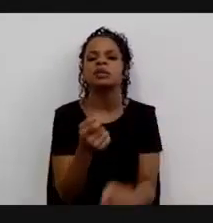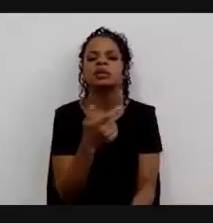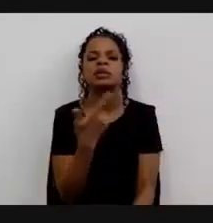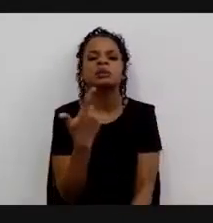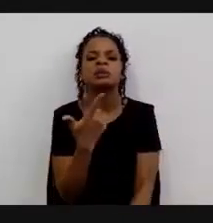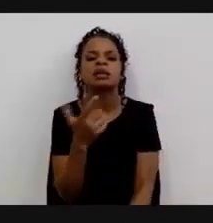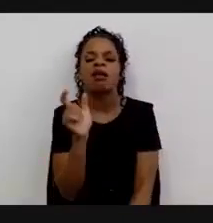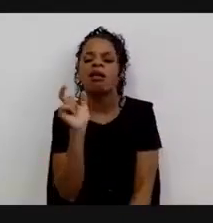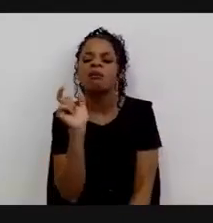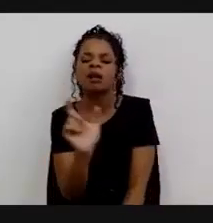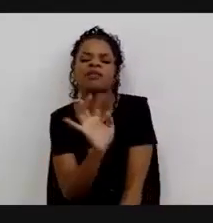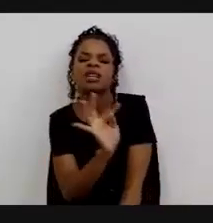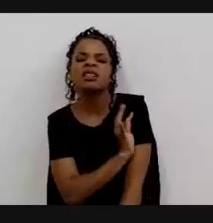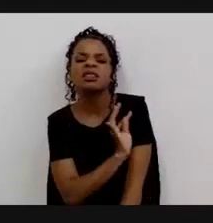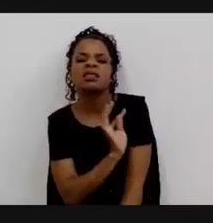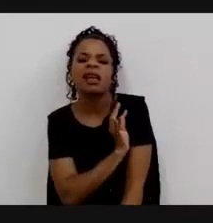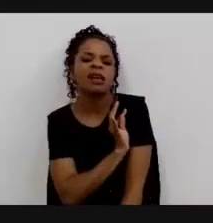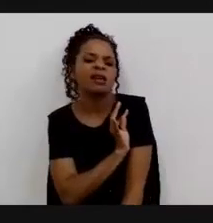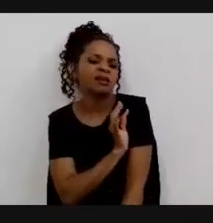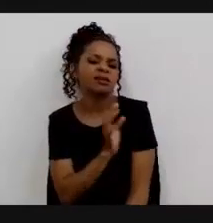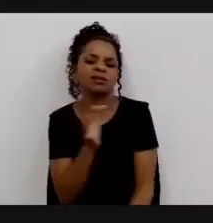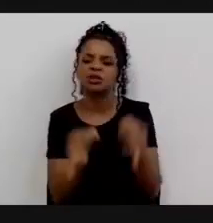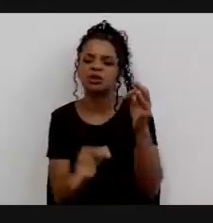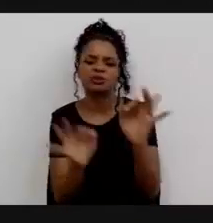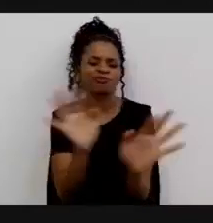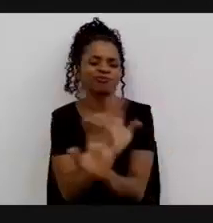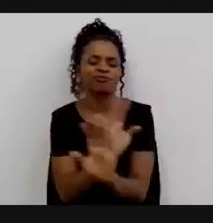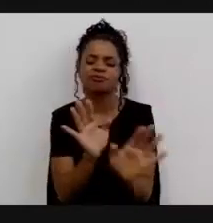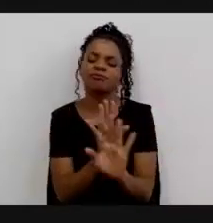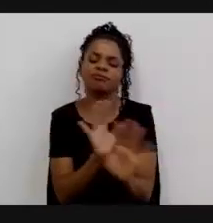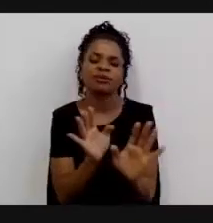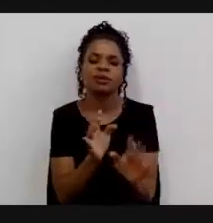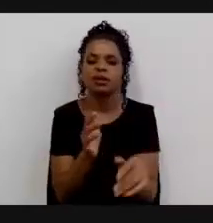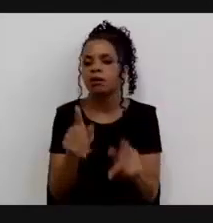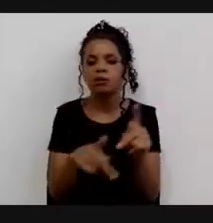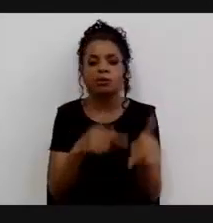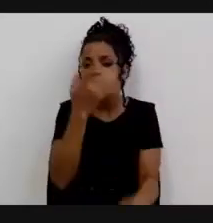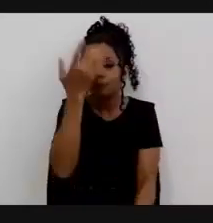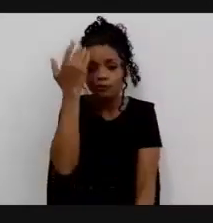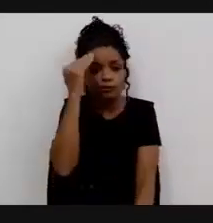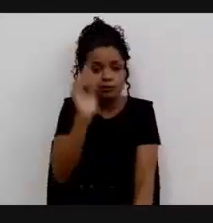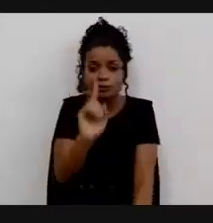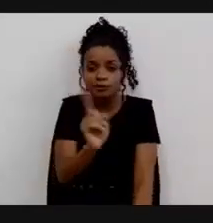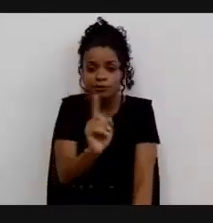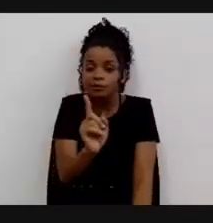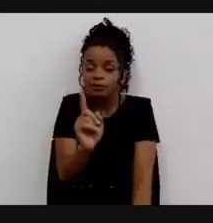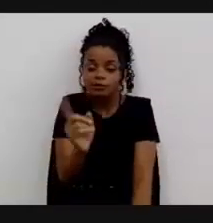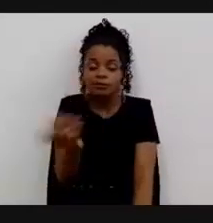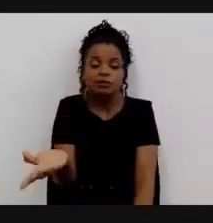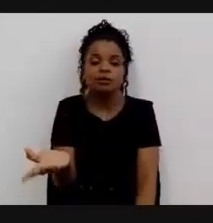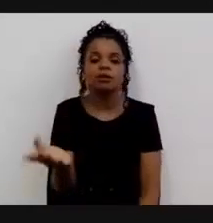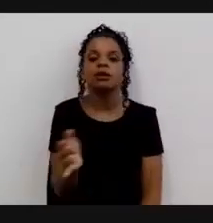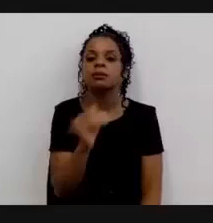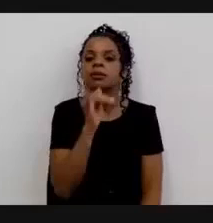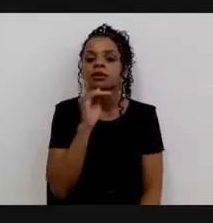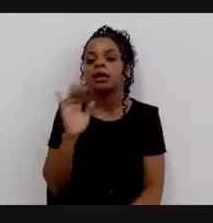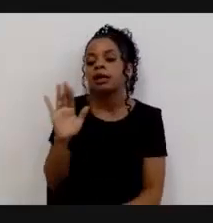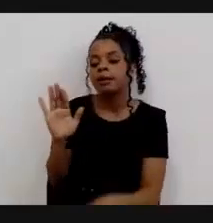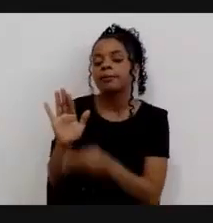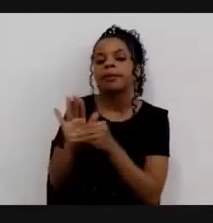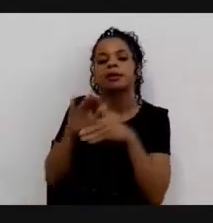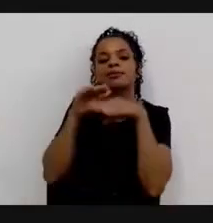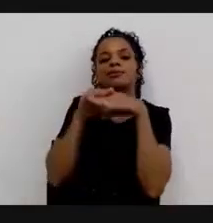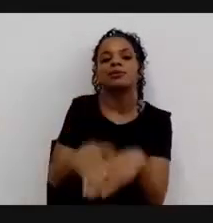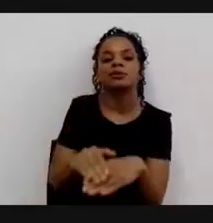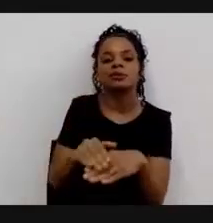técnicos, sem termos jurídicos, porque o povo não vai entender. Eu vou falar Por exemplo, as emendas impositivas. A gente fala sobre as emendas impositivas